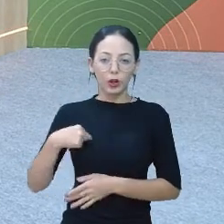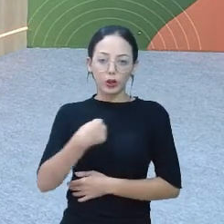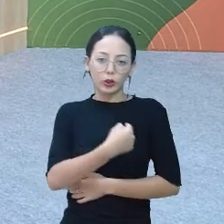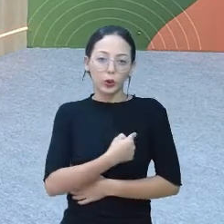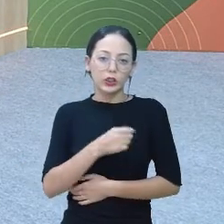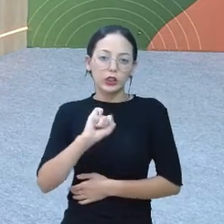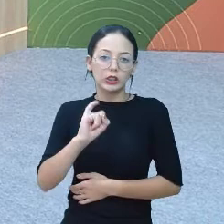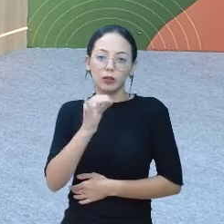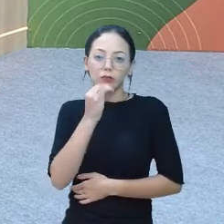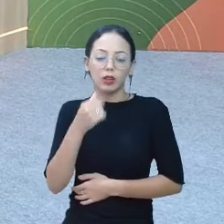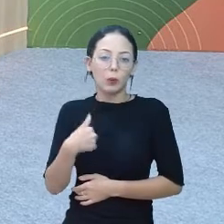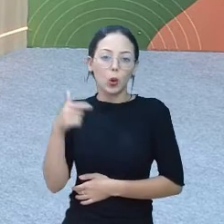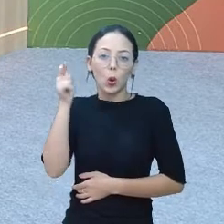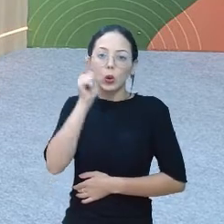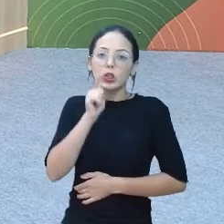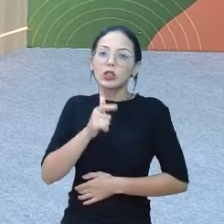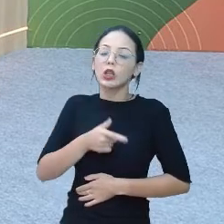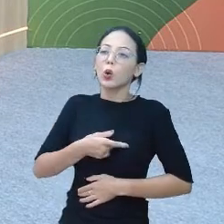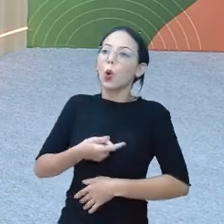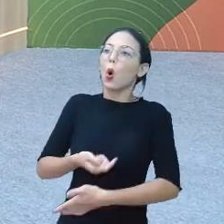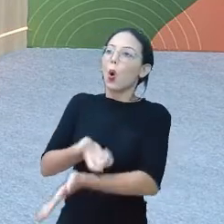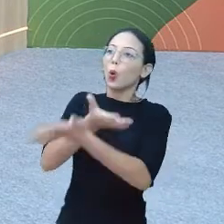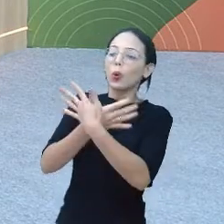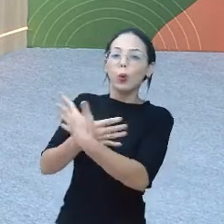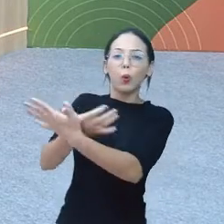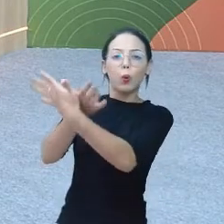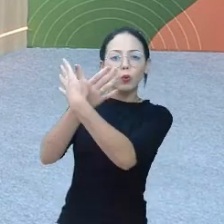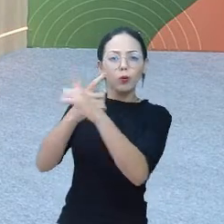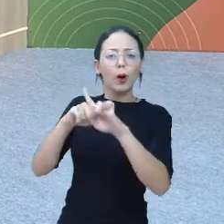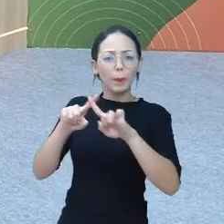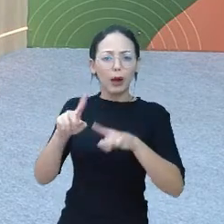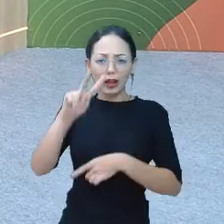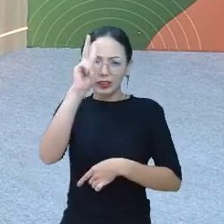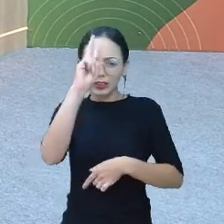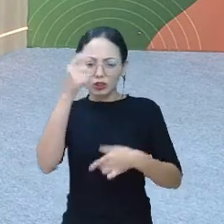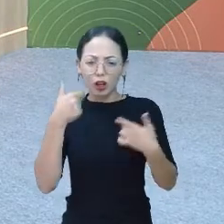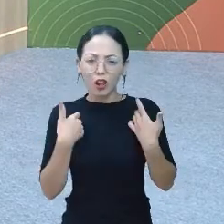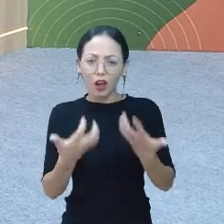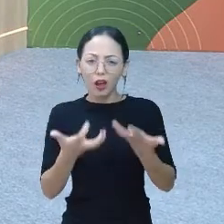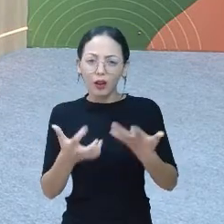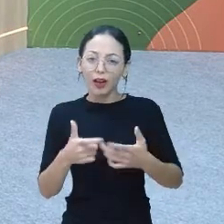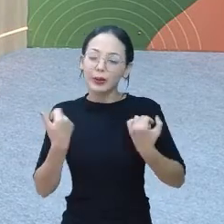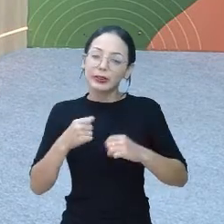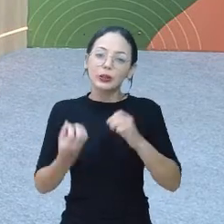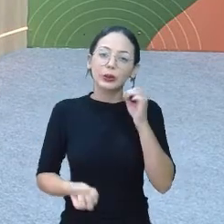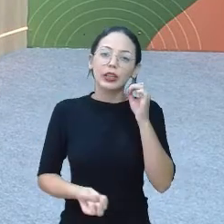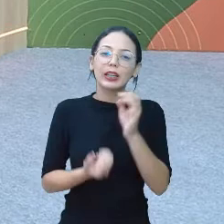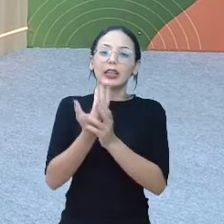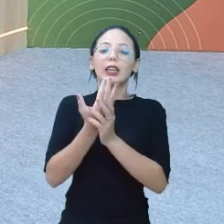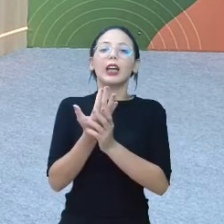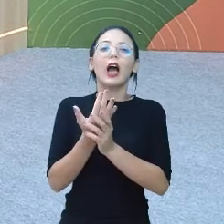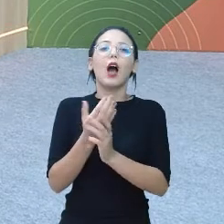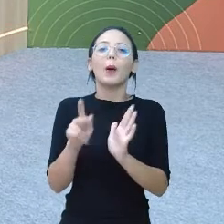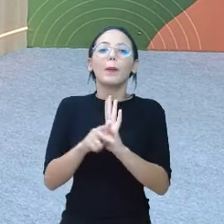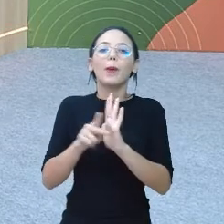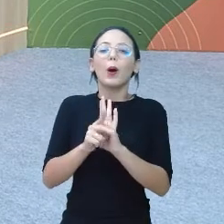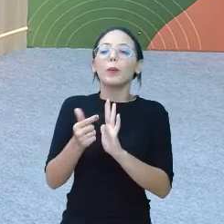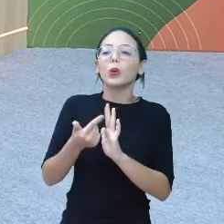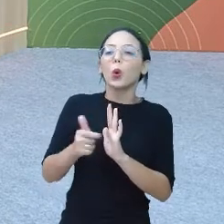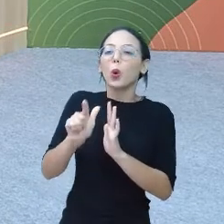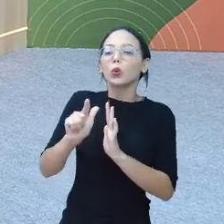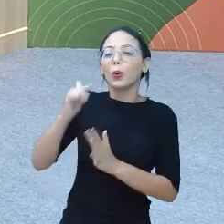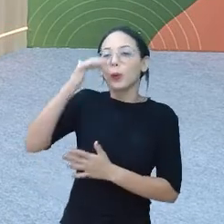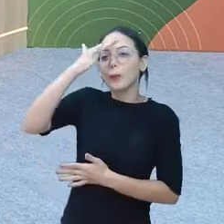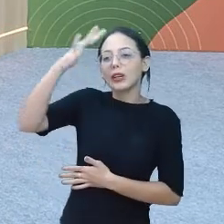eu não consigo voar, mas eu quero voar na minha história, então eu preciso criar uma realidade paralela em que isso seja possível,